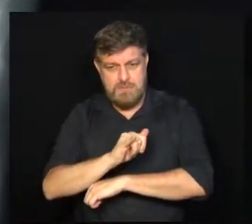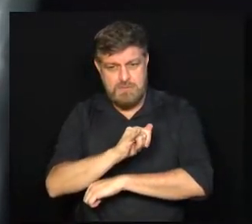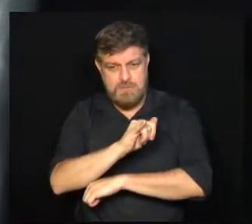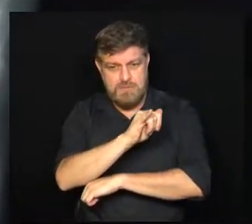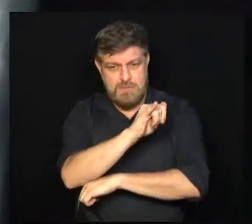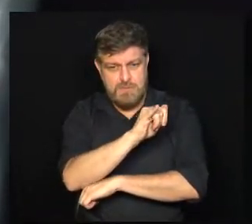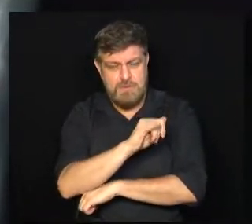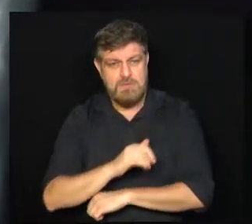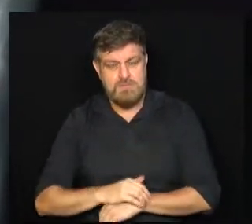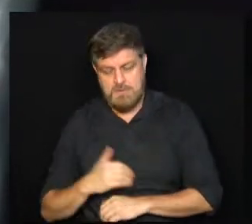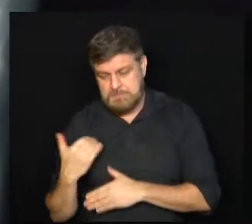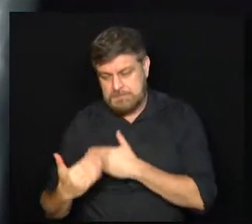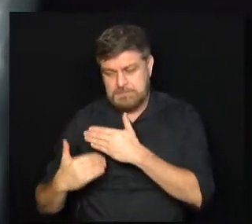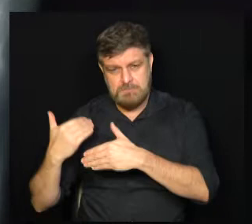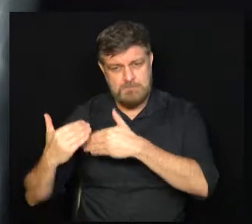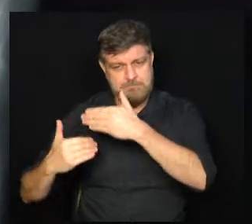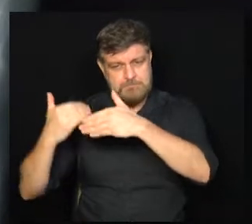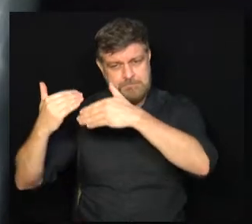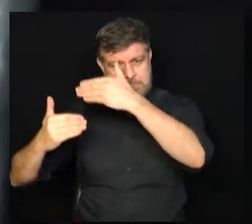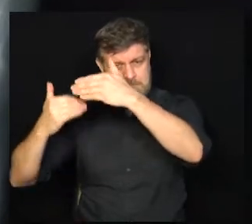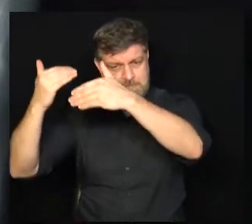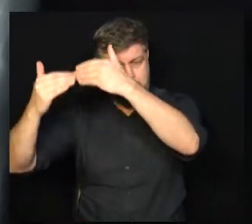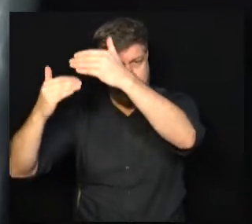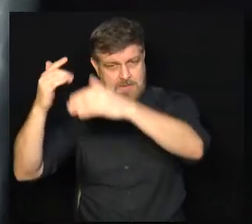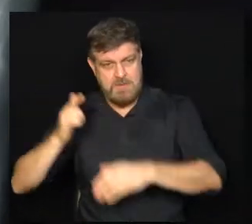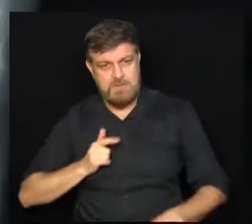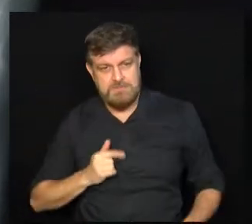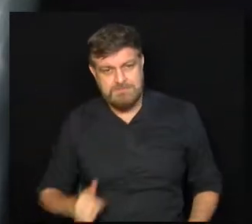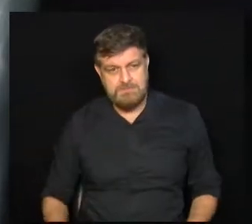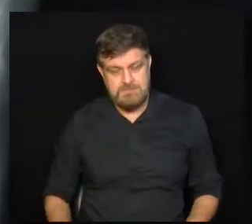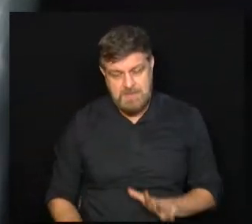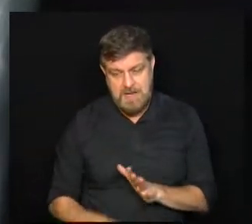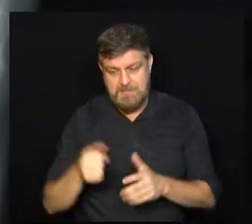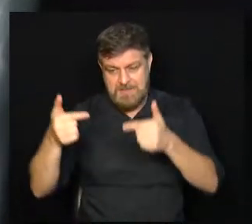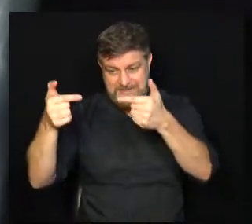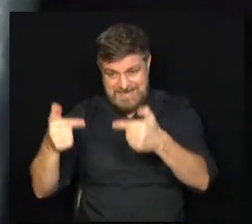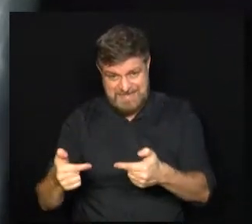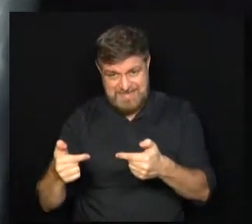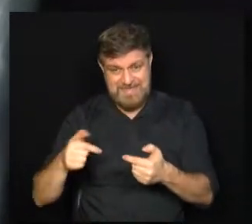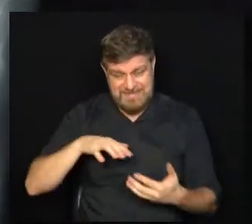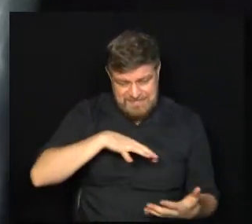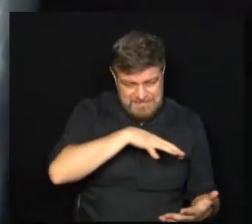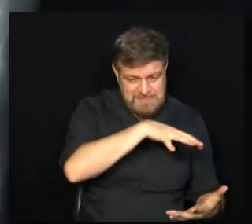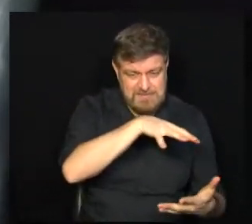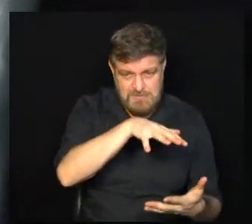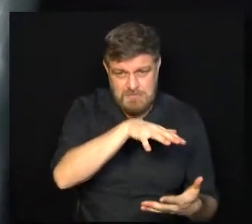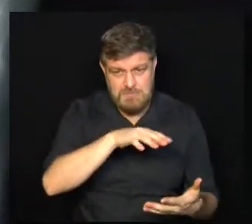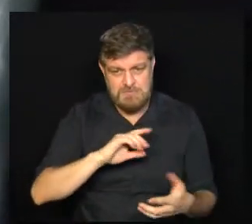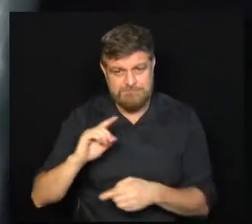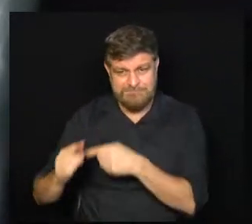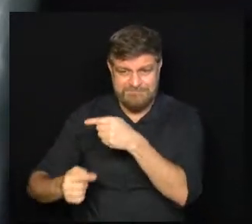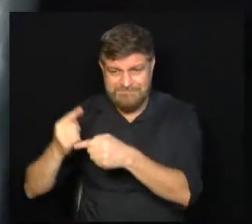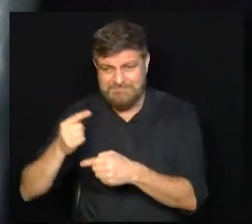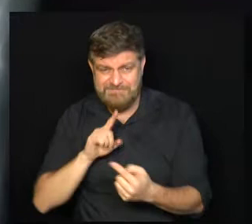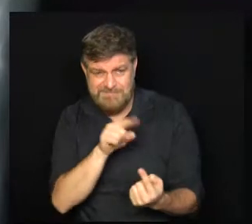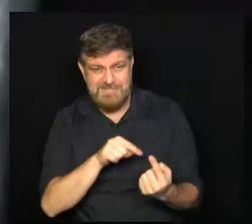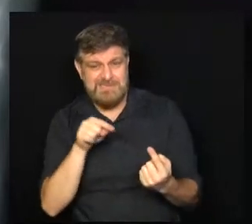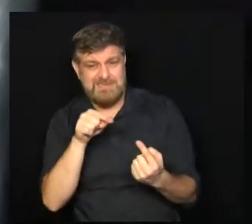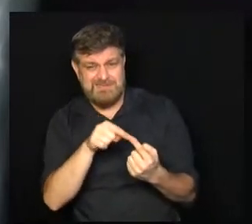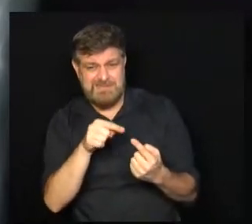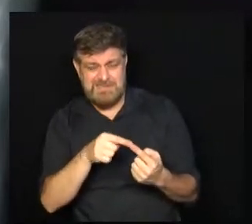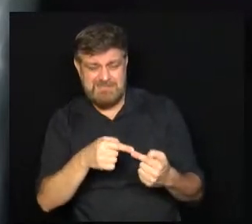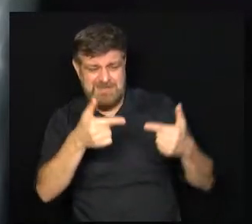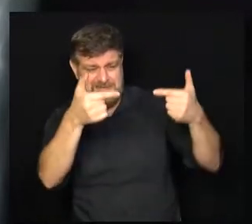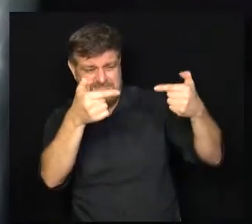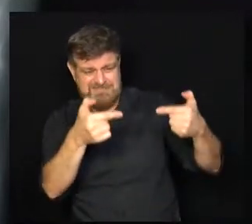muito grande. Ela se desenvolveu enormemente na Primeira Guerra Mundial, embora para fins bélicos, né,